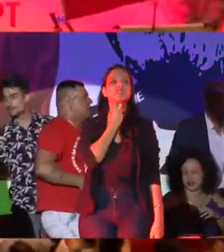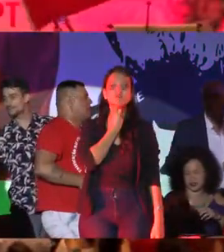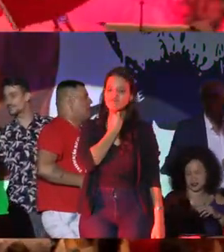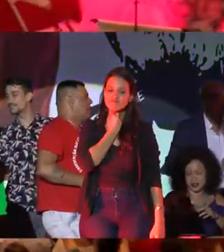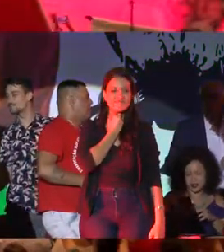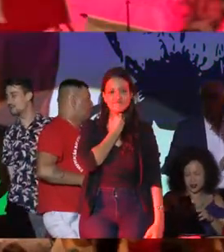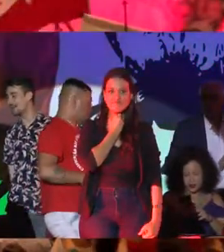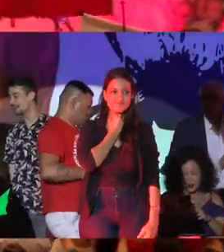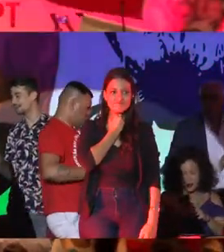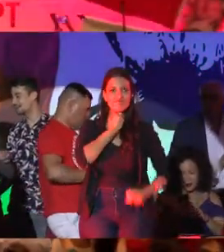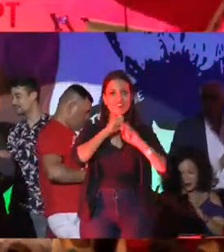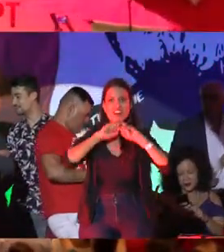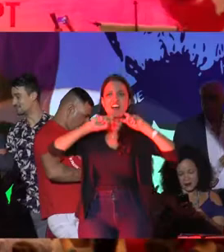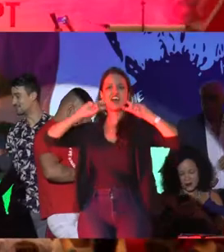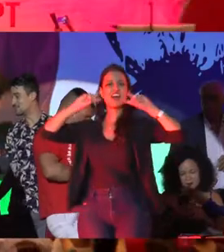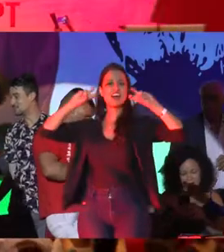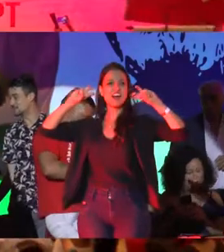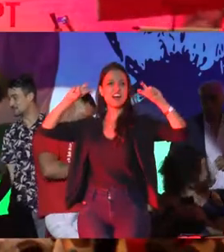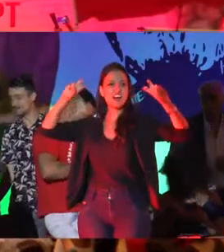voz.